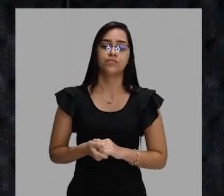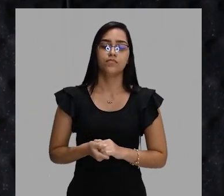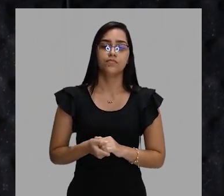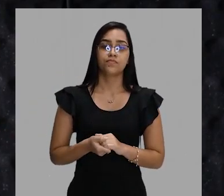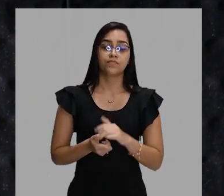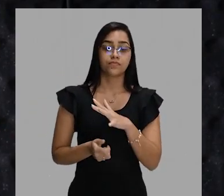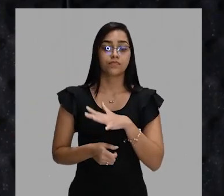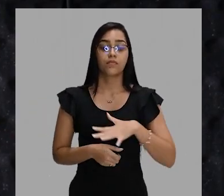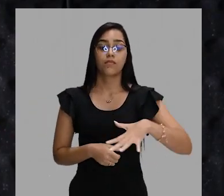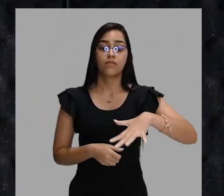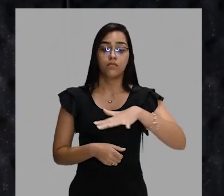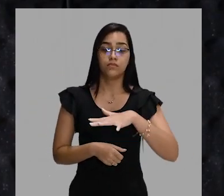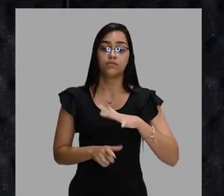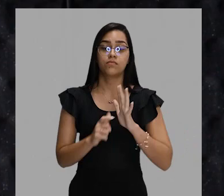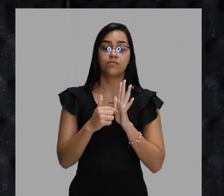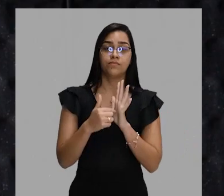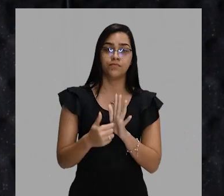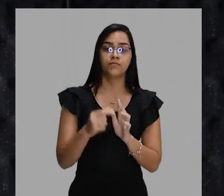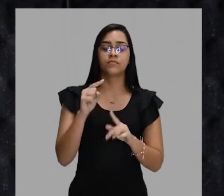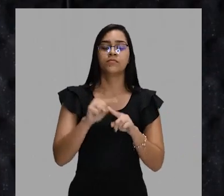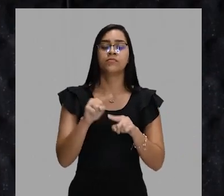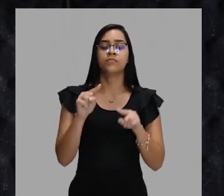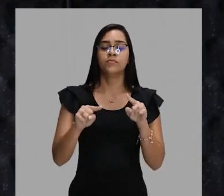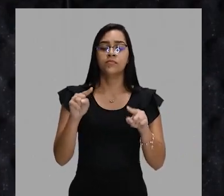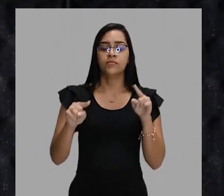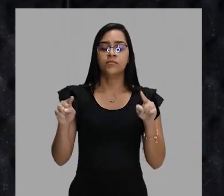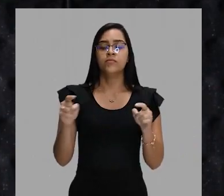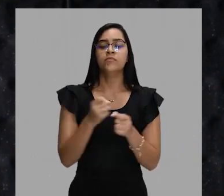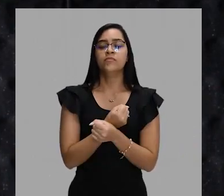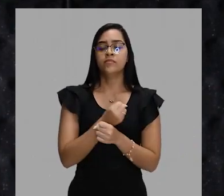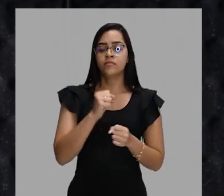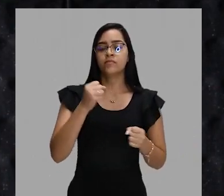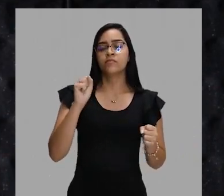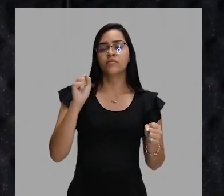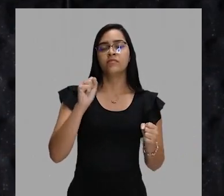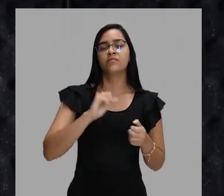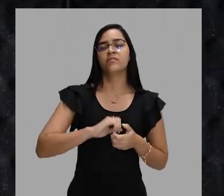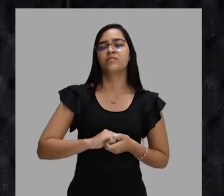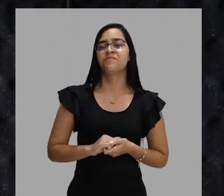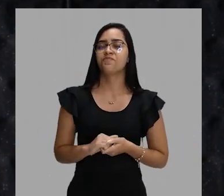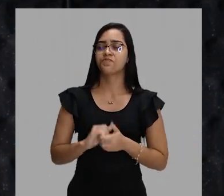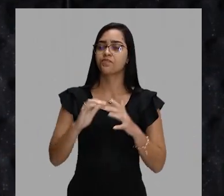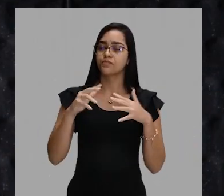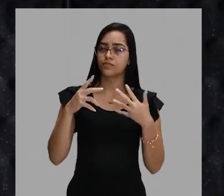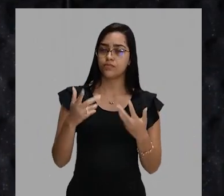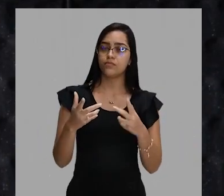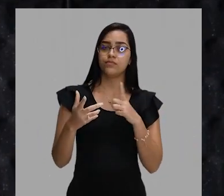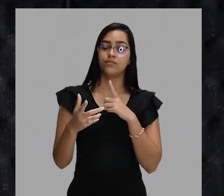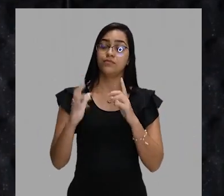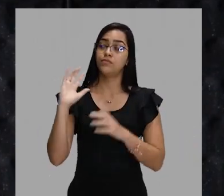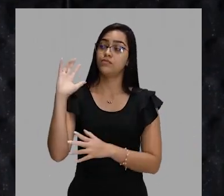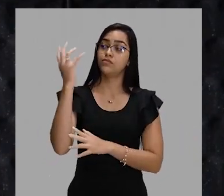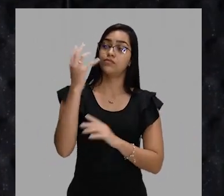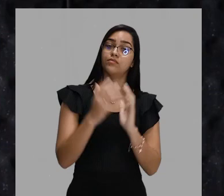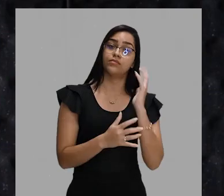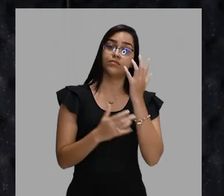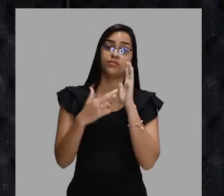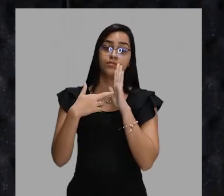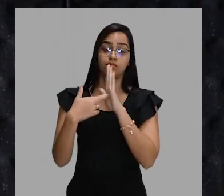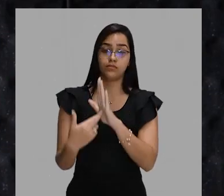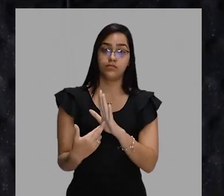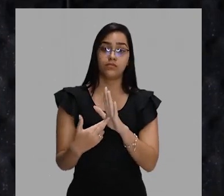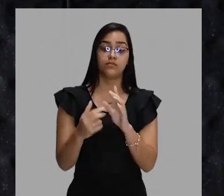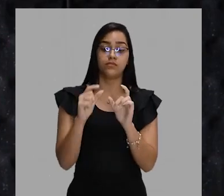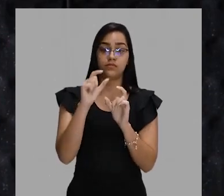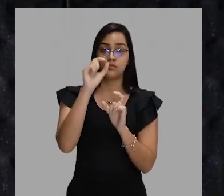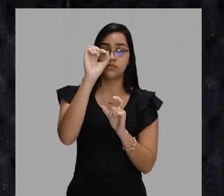No ambiente, ele apresenta uma variabilidade muito grande de indivíduos. Então, os indivíduos da natureza estão representados aqui por